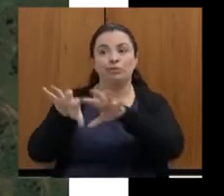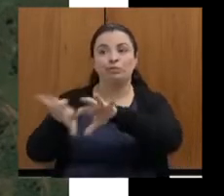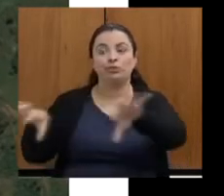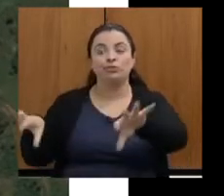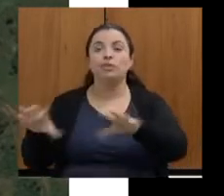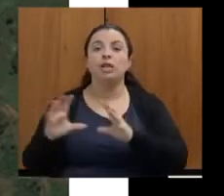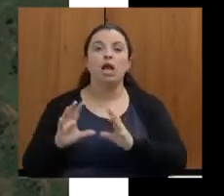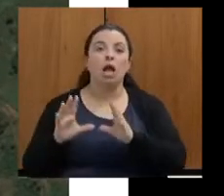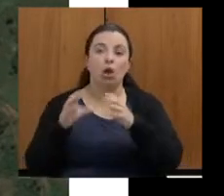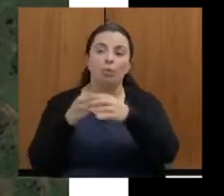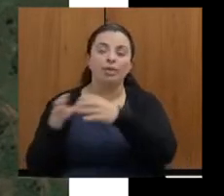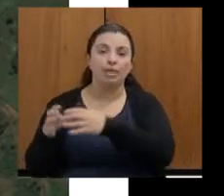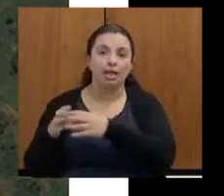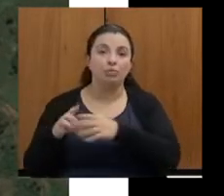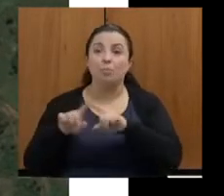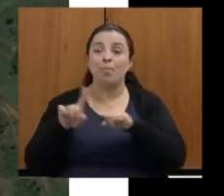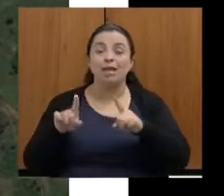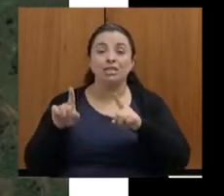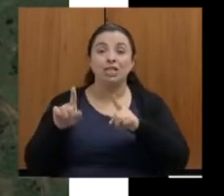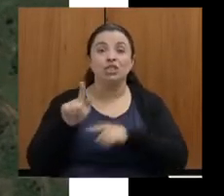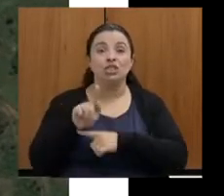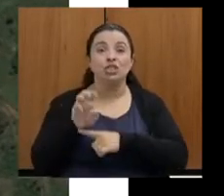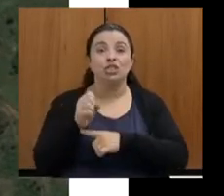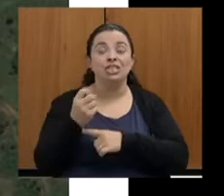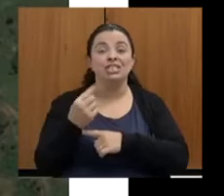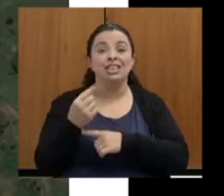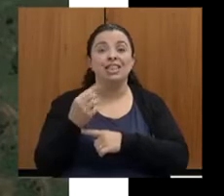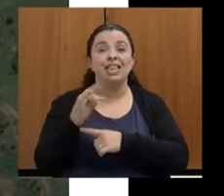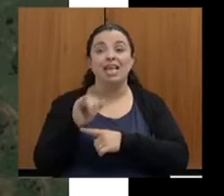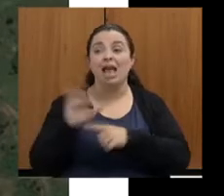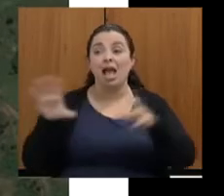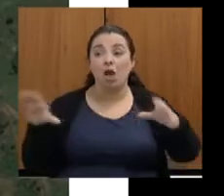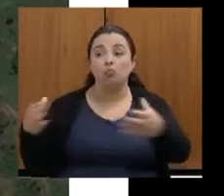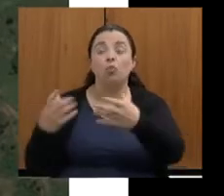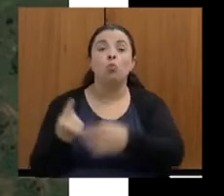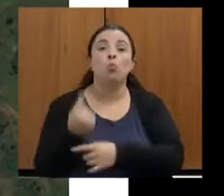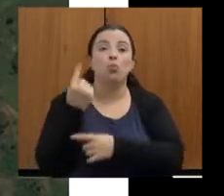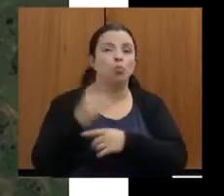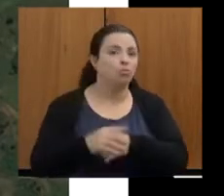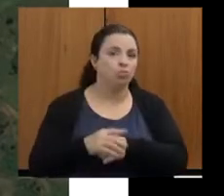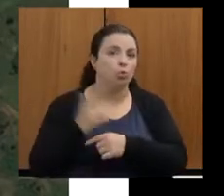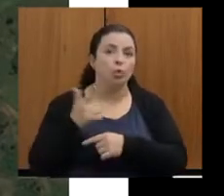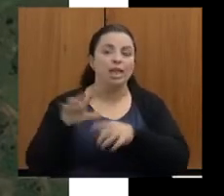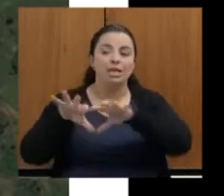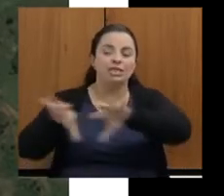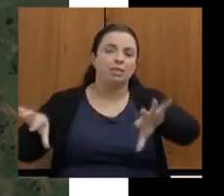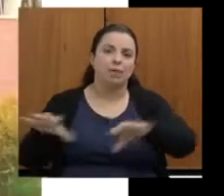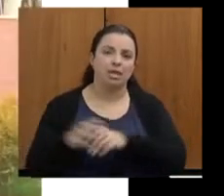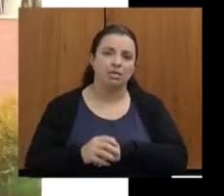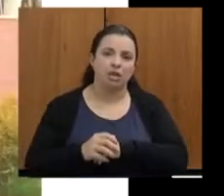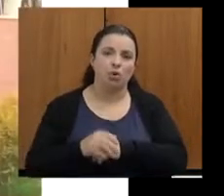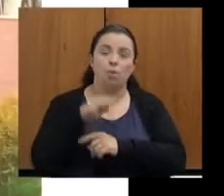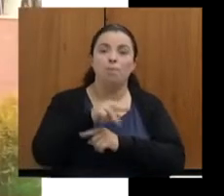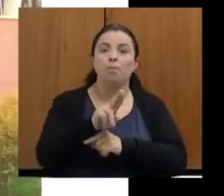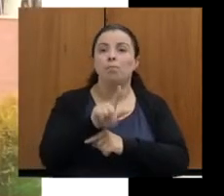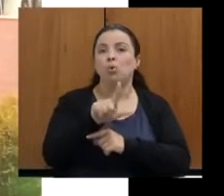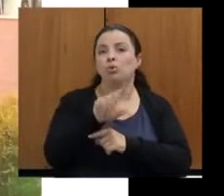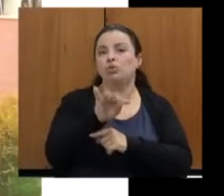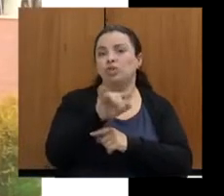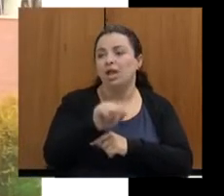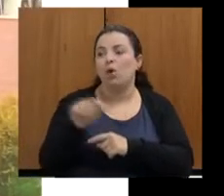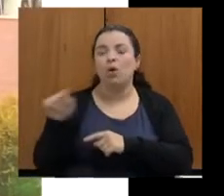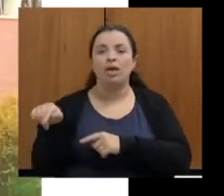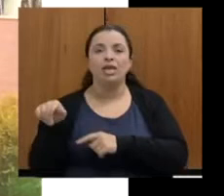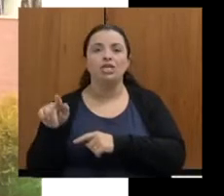porque Gesteira é uma só né não existe mutirão e Gesteira Velho existe Gesteira pode passar essa aí